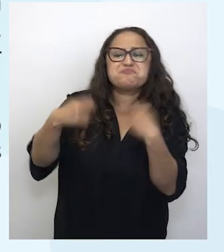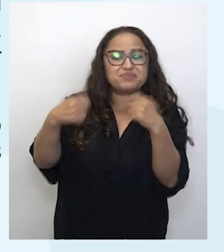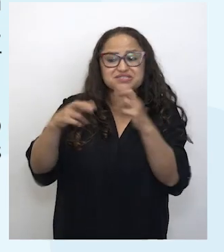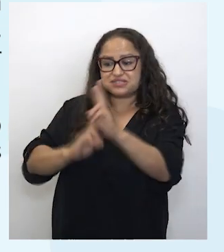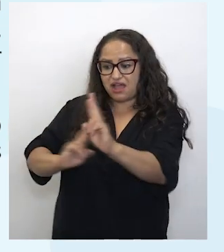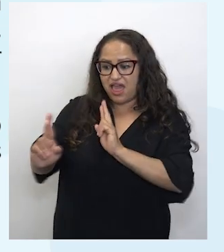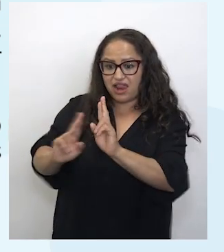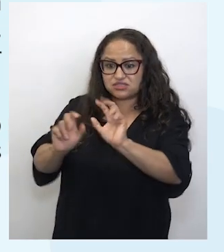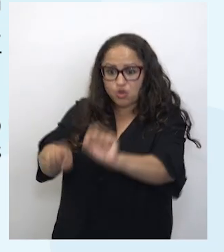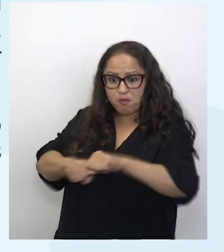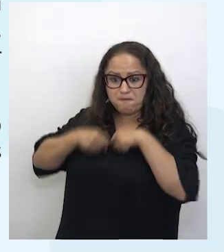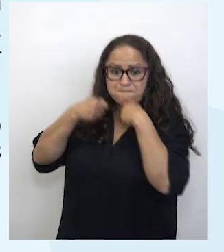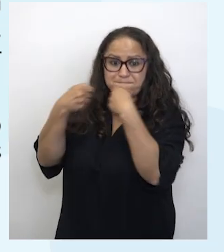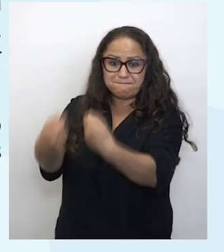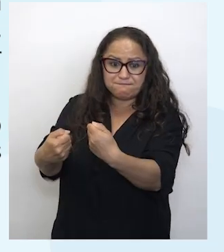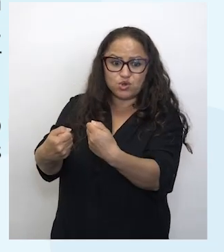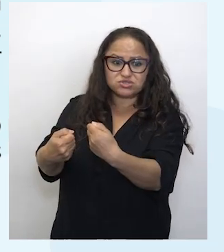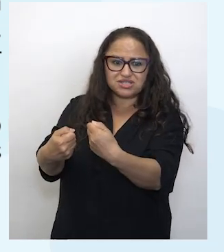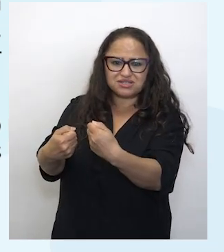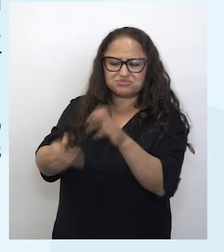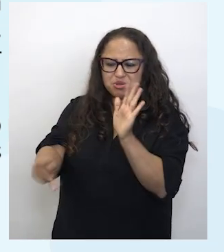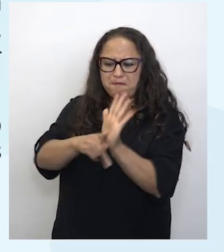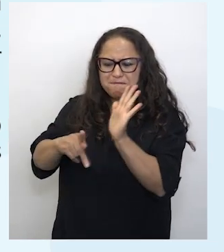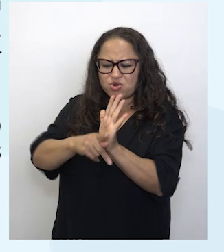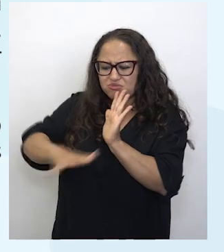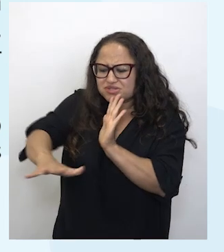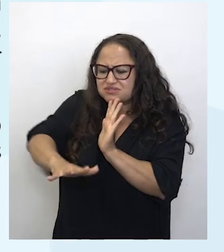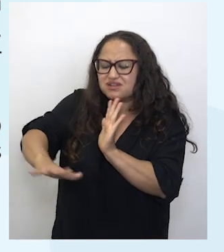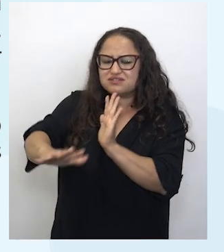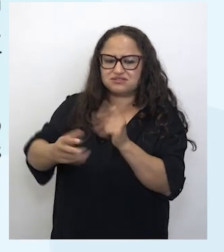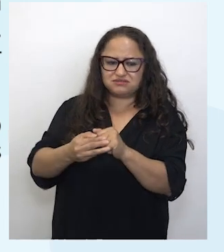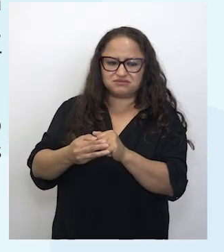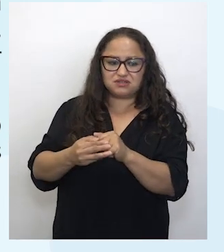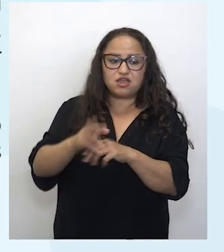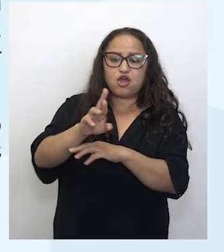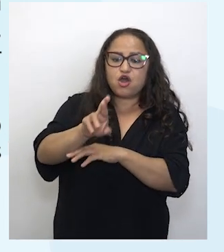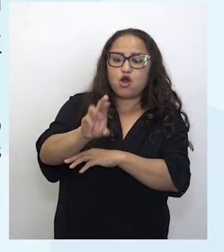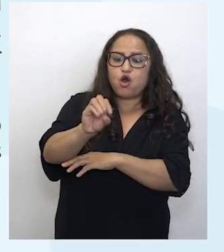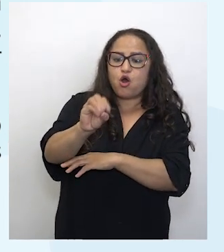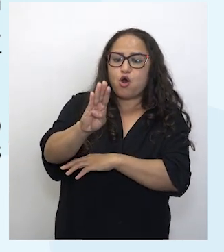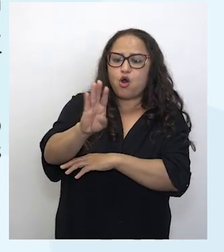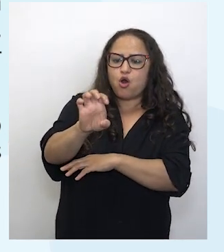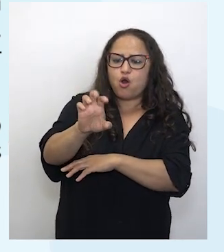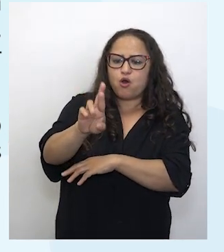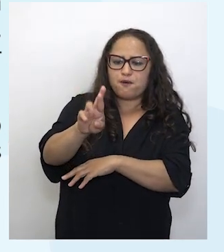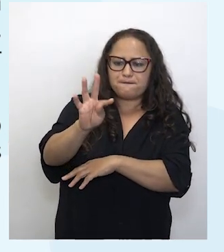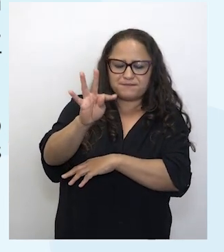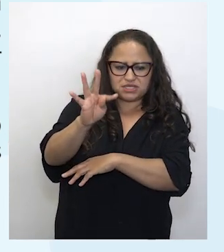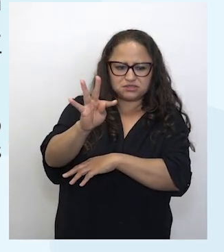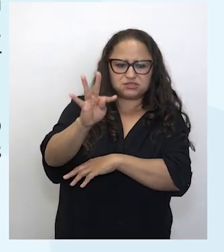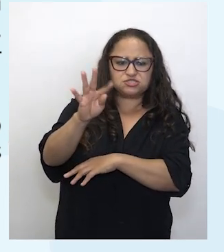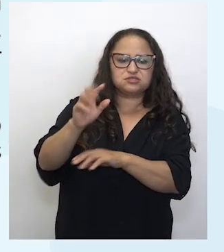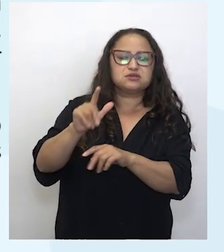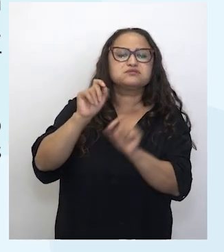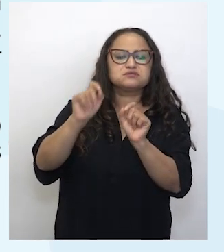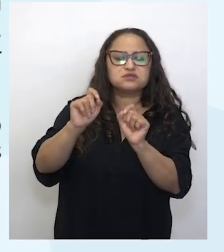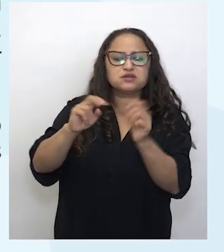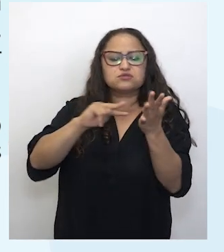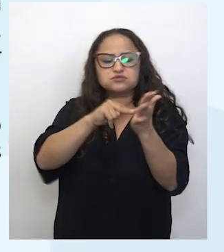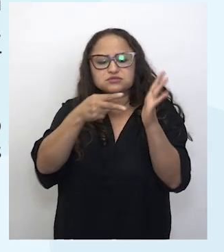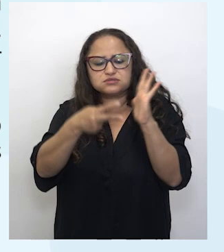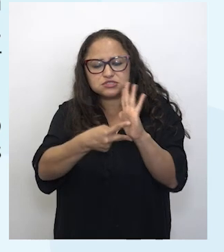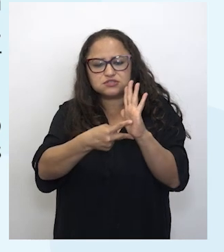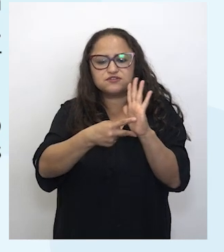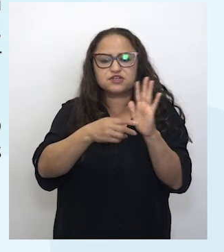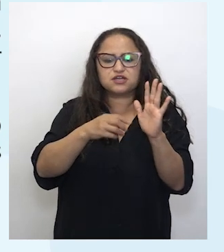de poder para se apropriar dessa área, né? E o Robert Seck, ele coloca também a diferença ali do conceito de território da